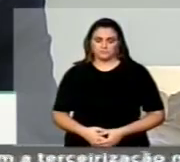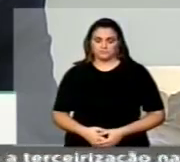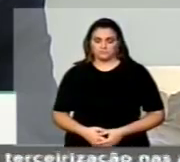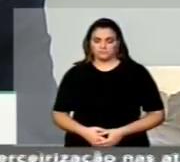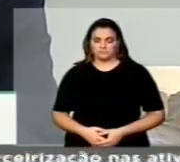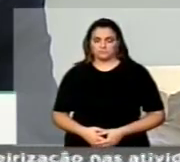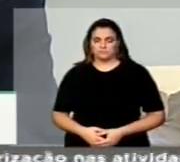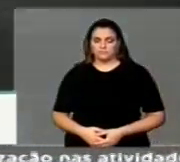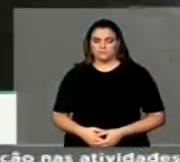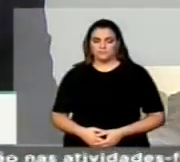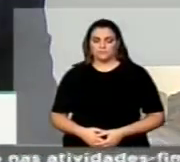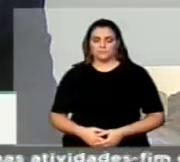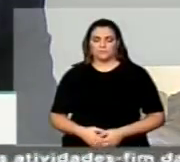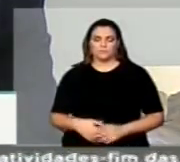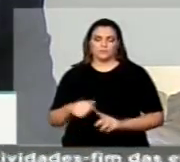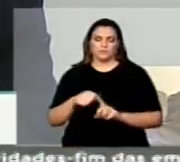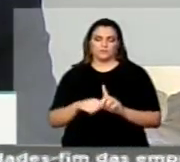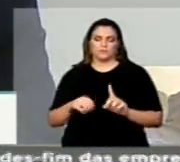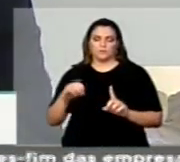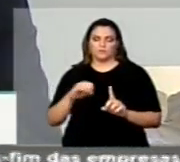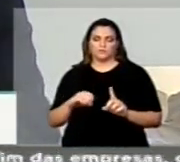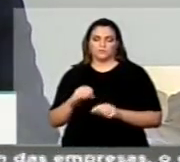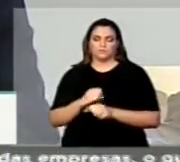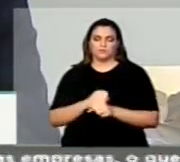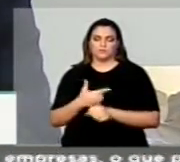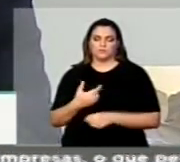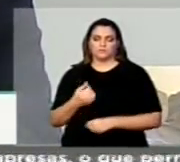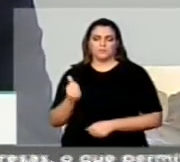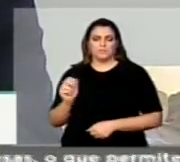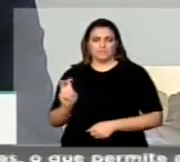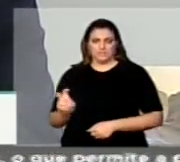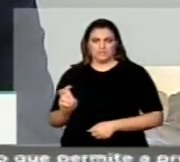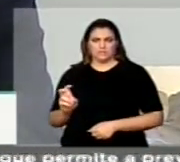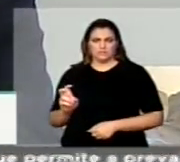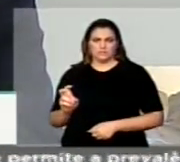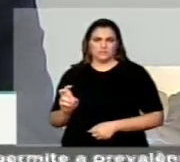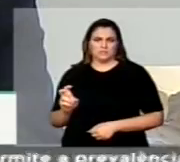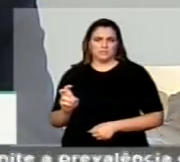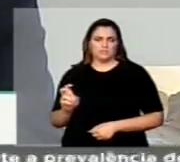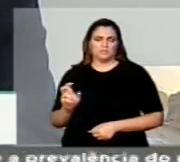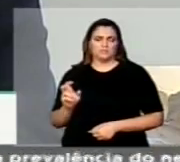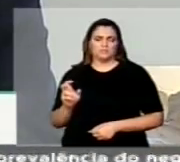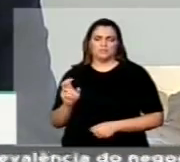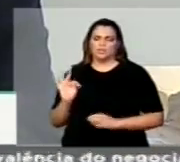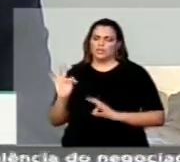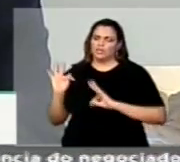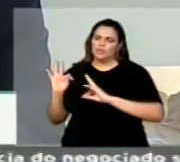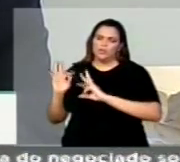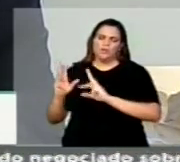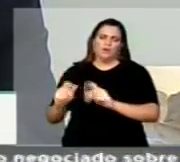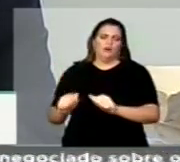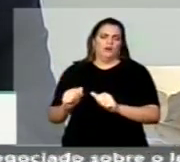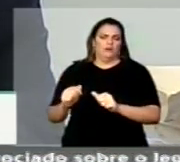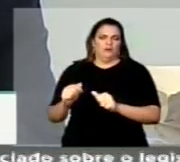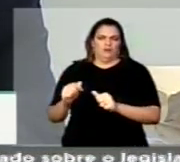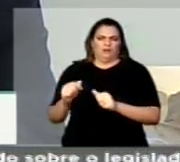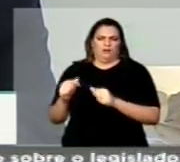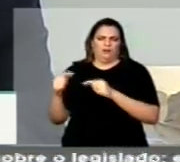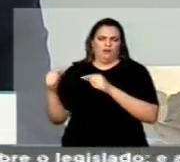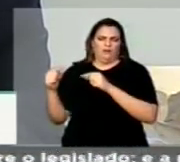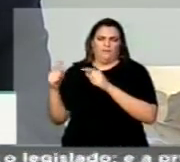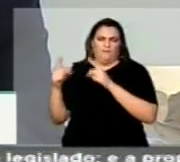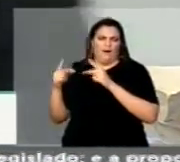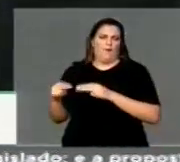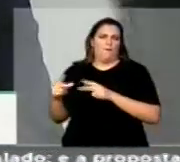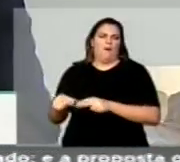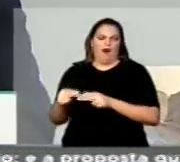despacho em outubro de 2015, foram todos eles coerentes com todos os anteriores que houveram a